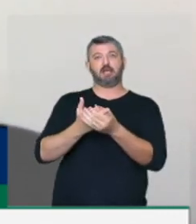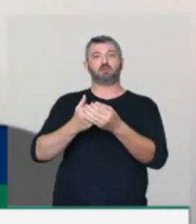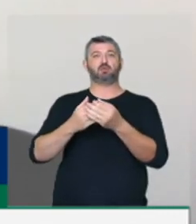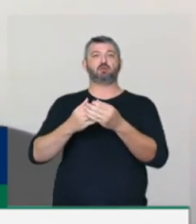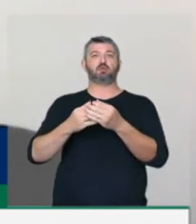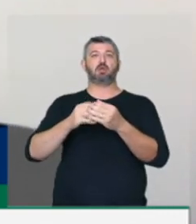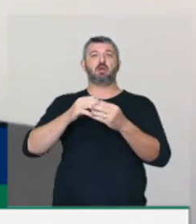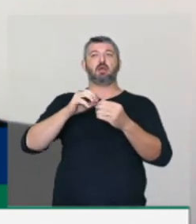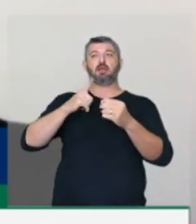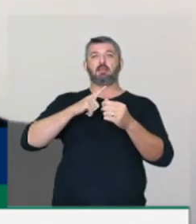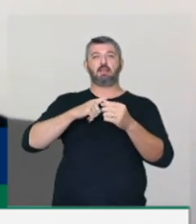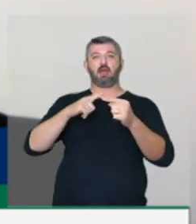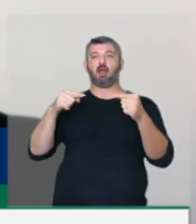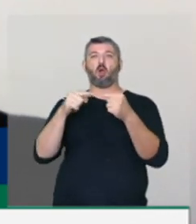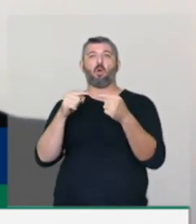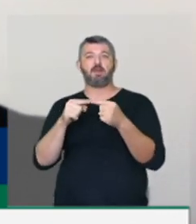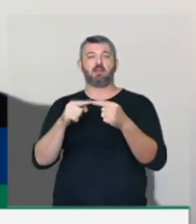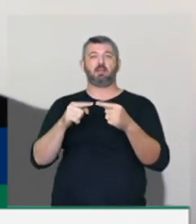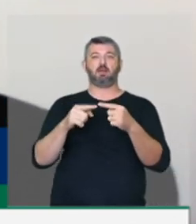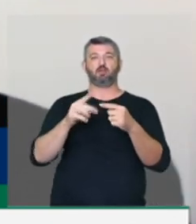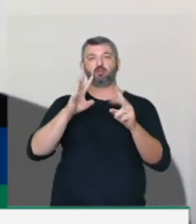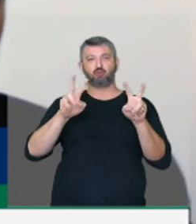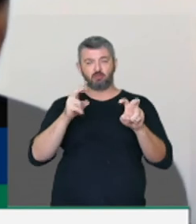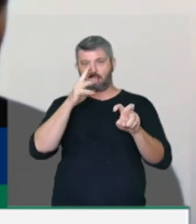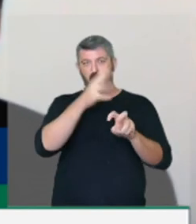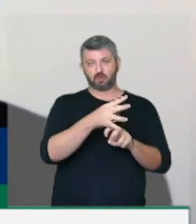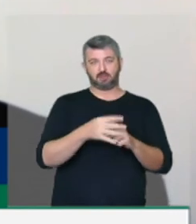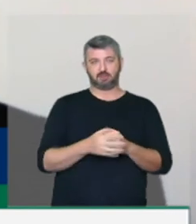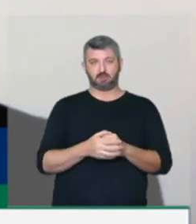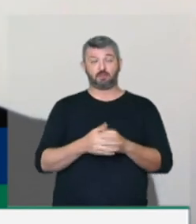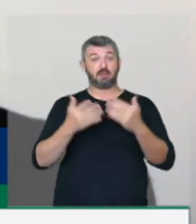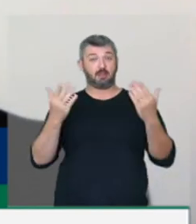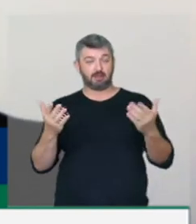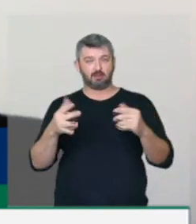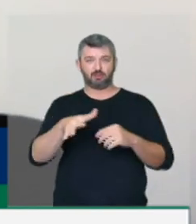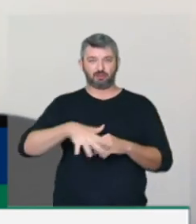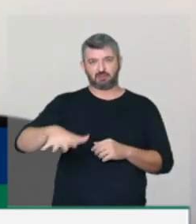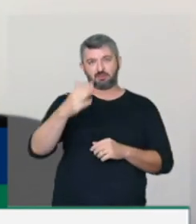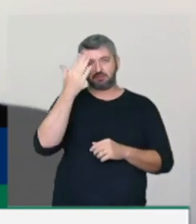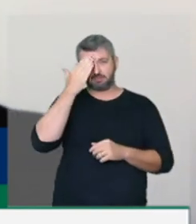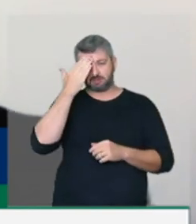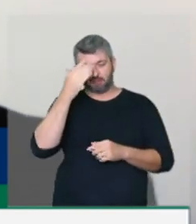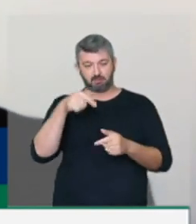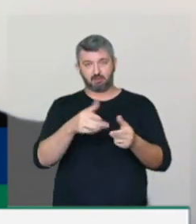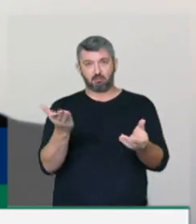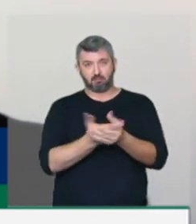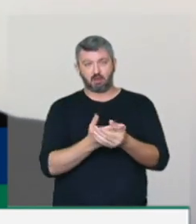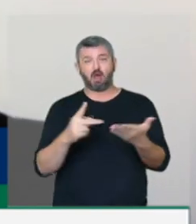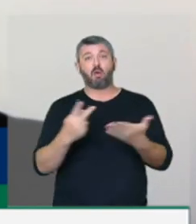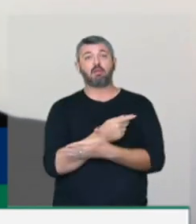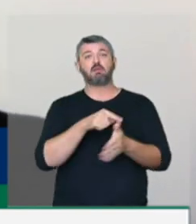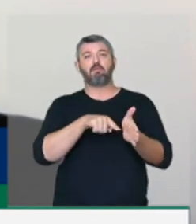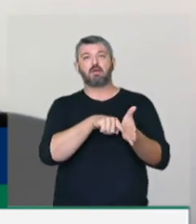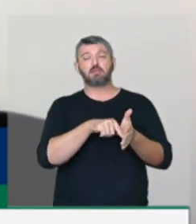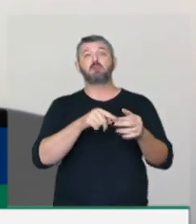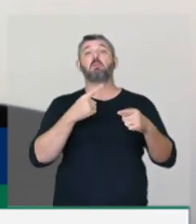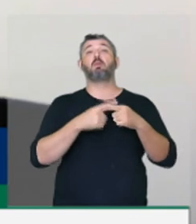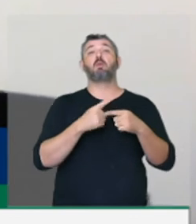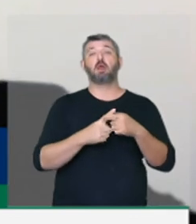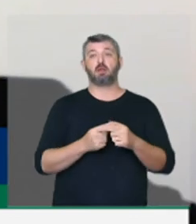ou dependência. Como é de conhecimento geral, o nascimento desse inquérito se deu, como eu